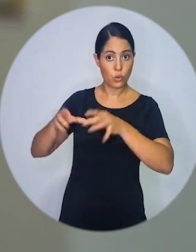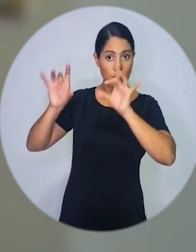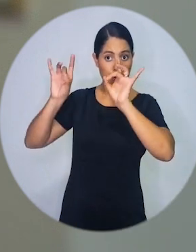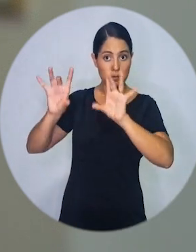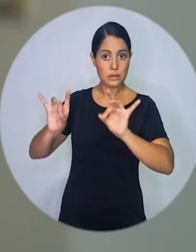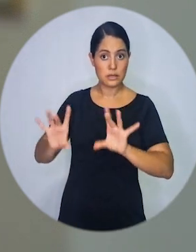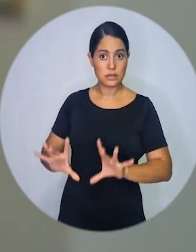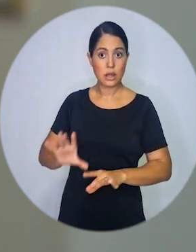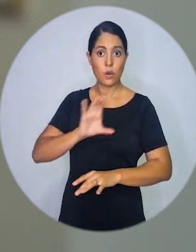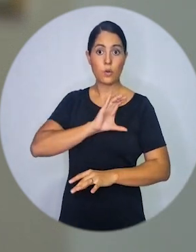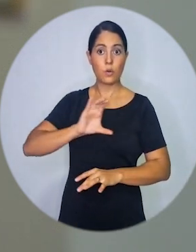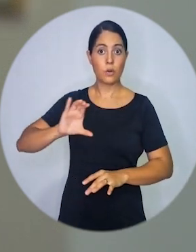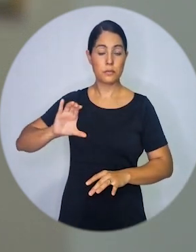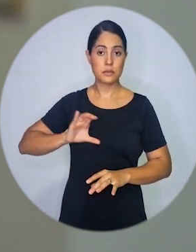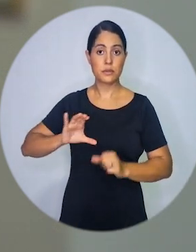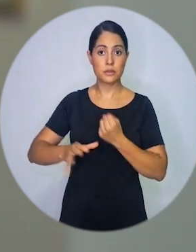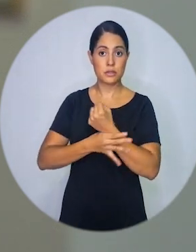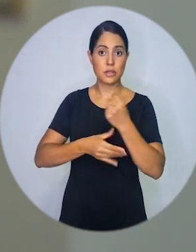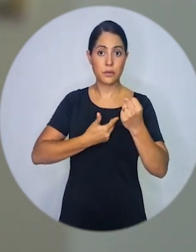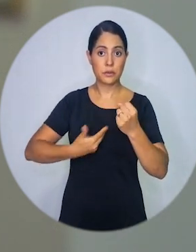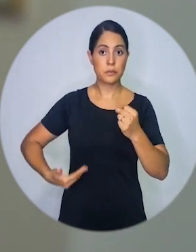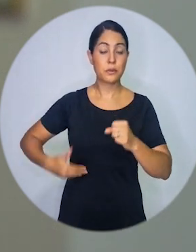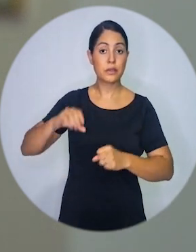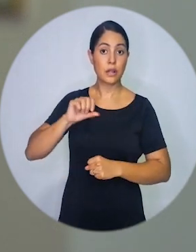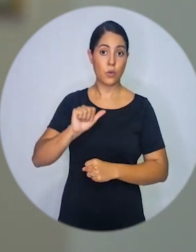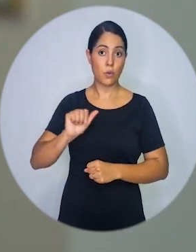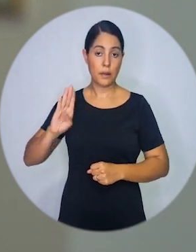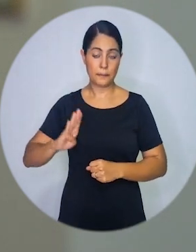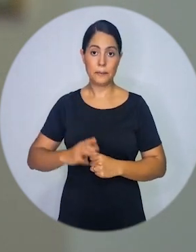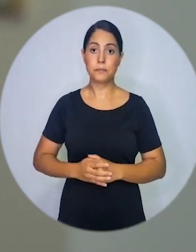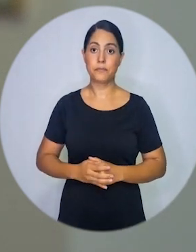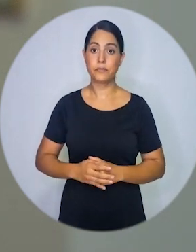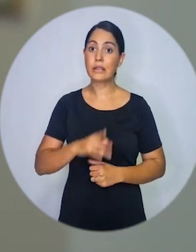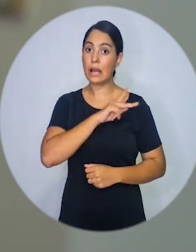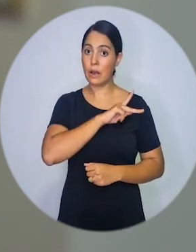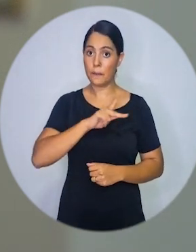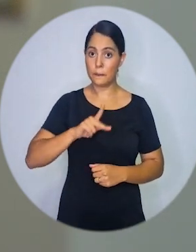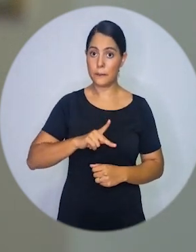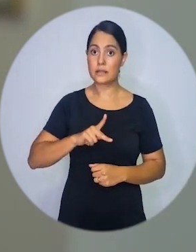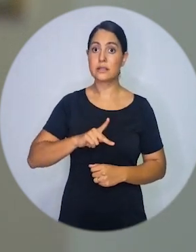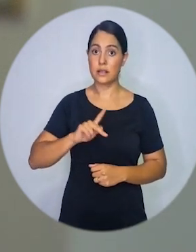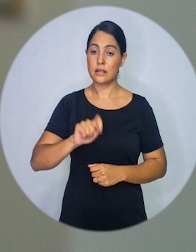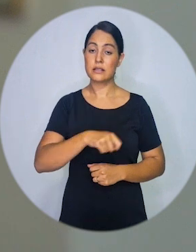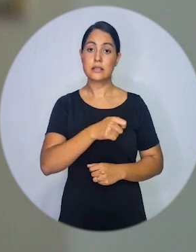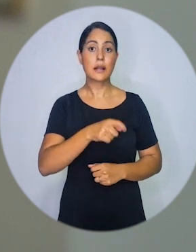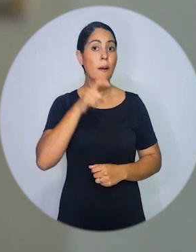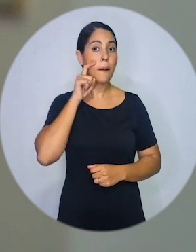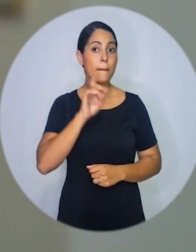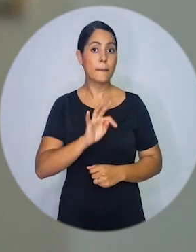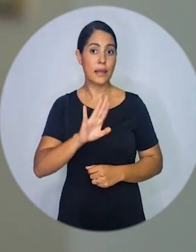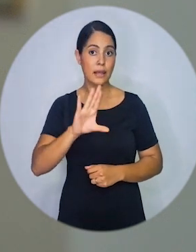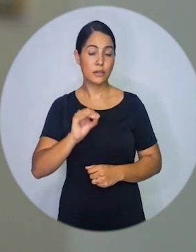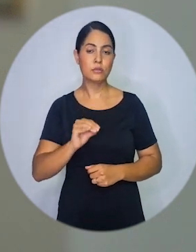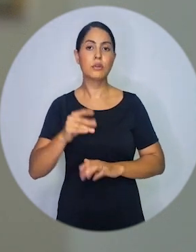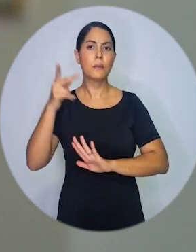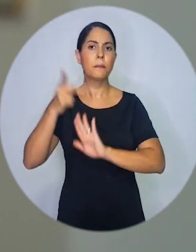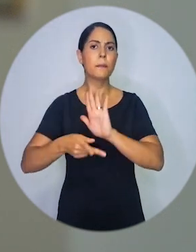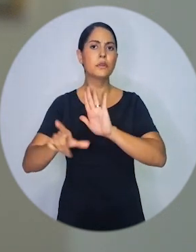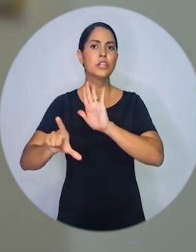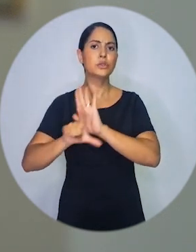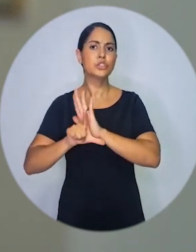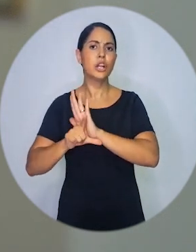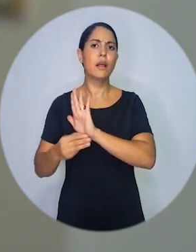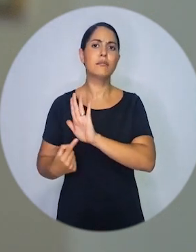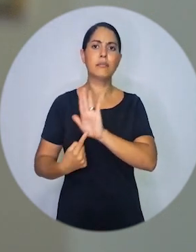A Comissão Especial de Segurança Pública da OAB Nacional entregou ao presidente Beto Simonetti um projeto de lei